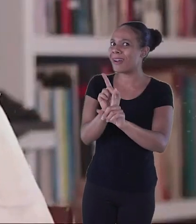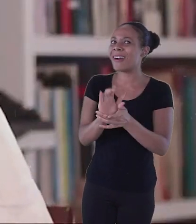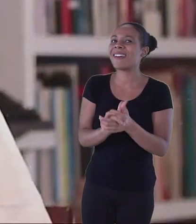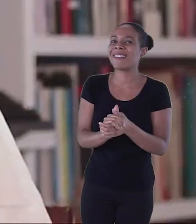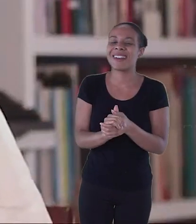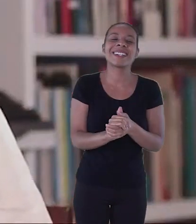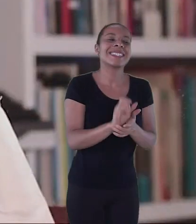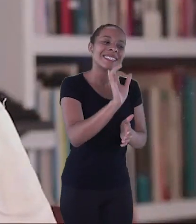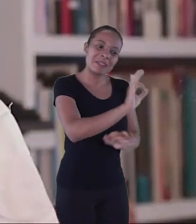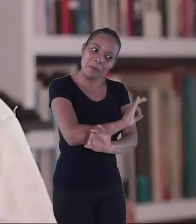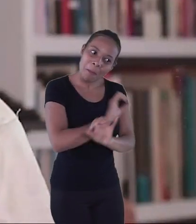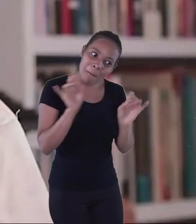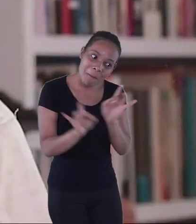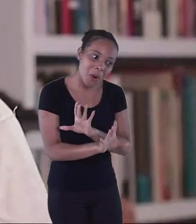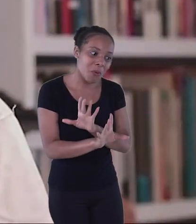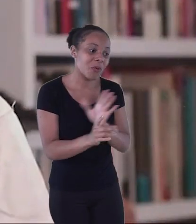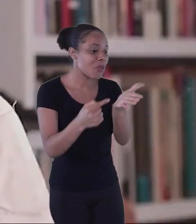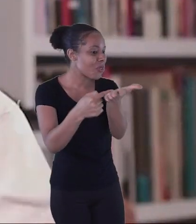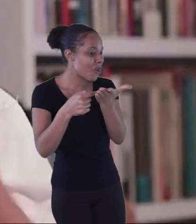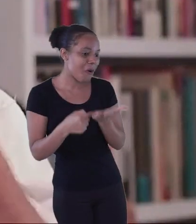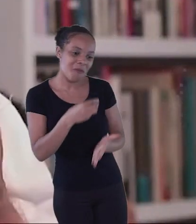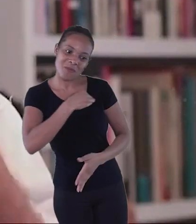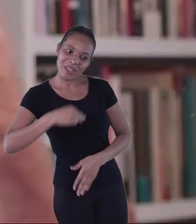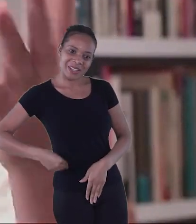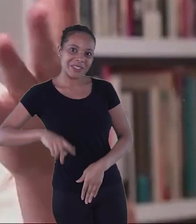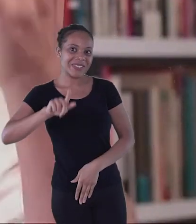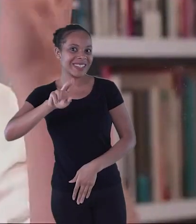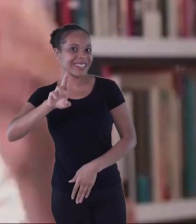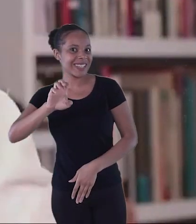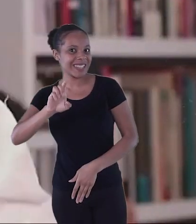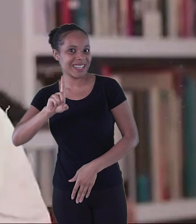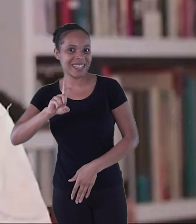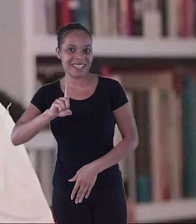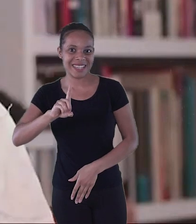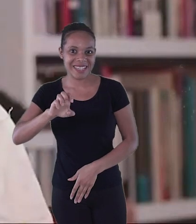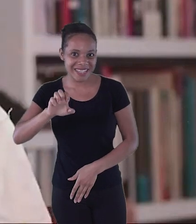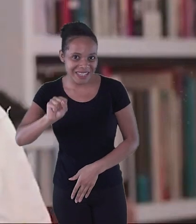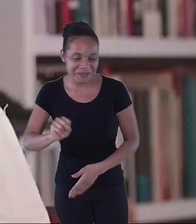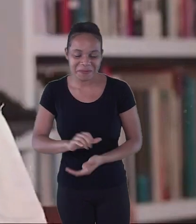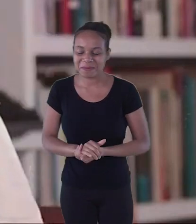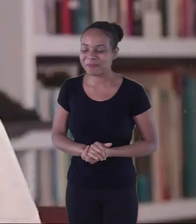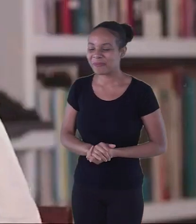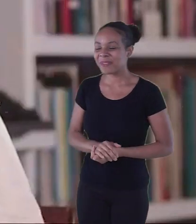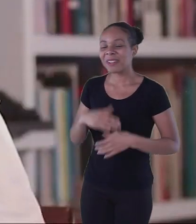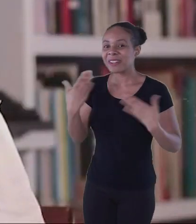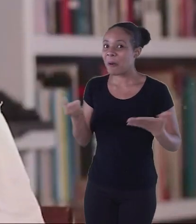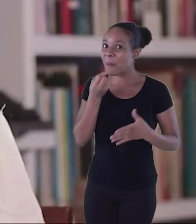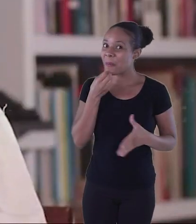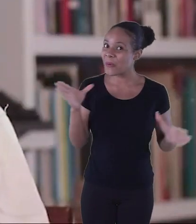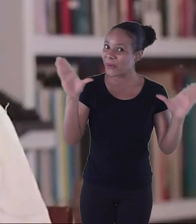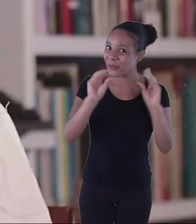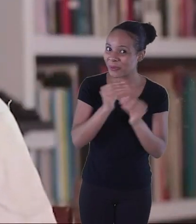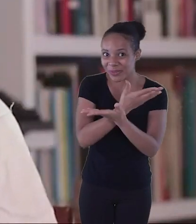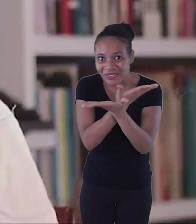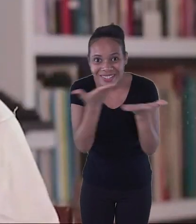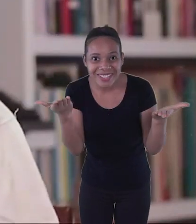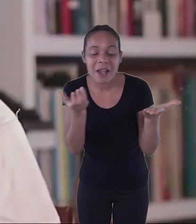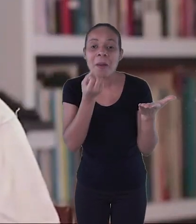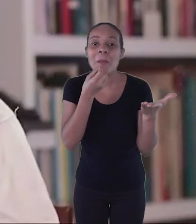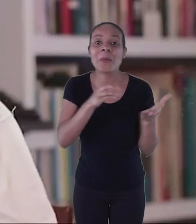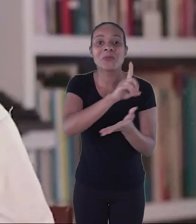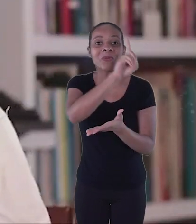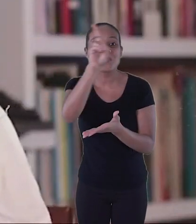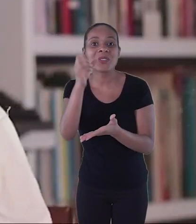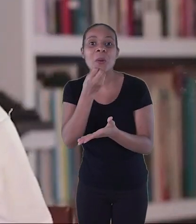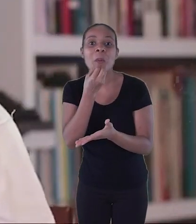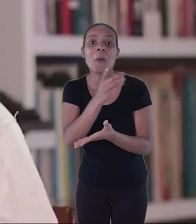Guedes, pronto. Então, por aí. Gente, muito boa noite, boa tarde, bom dia, quem assistir essa live logo depois que ela for ao ar. Vamos dar início a